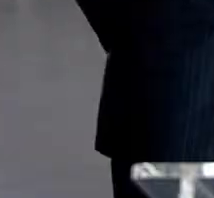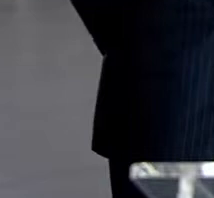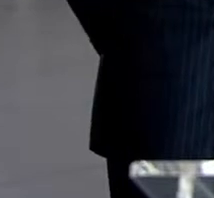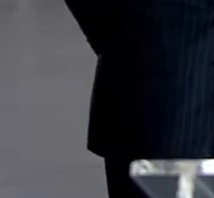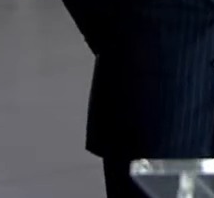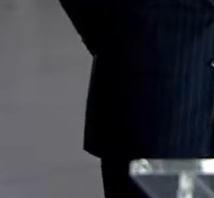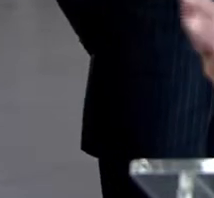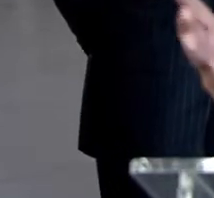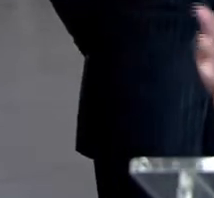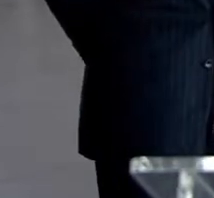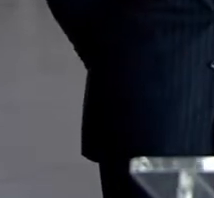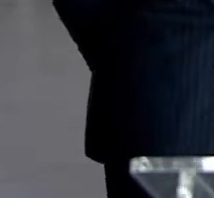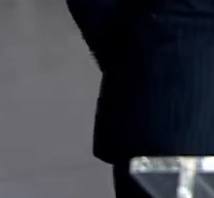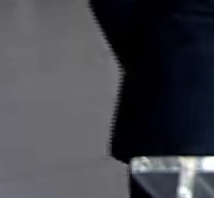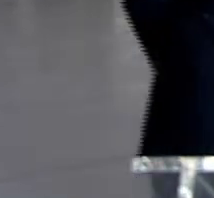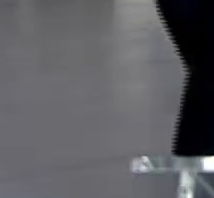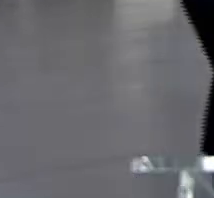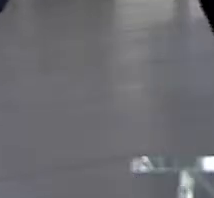Tivemos